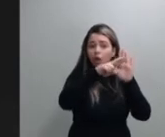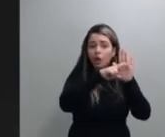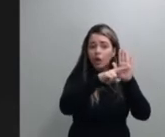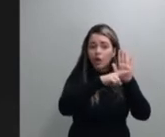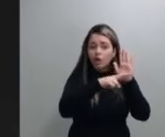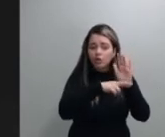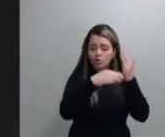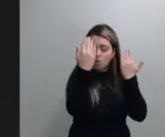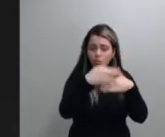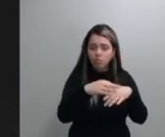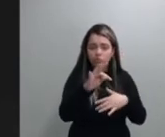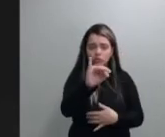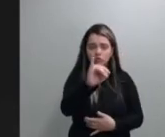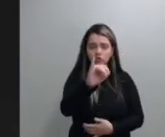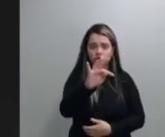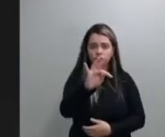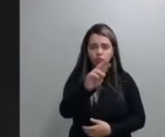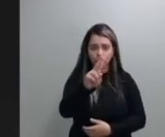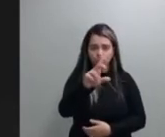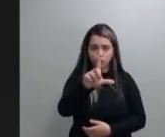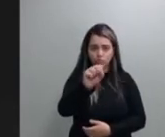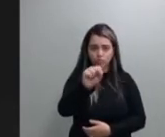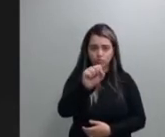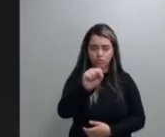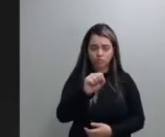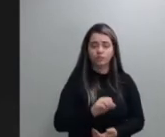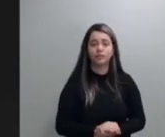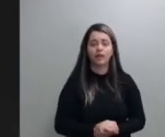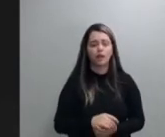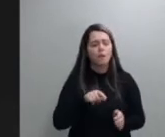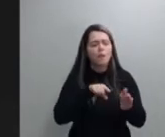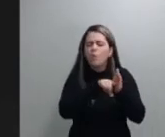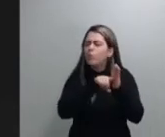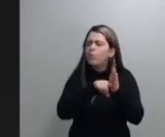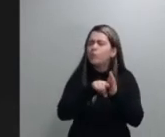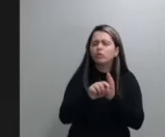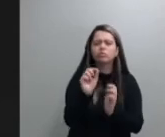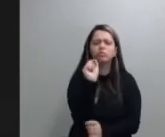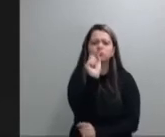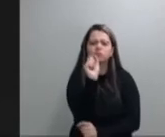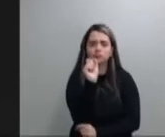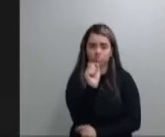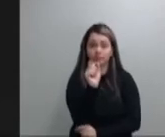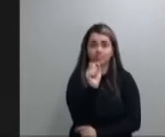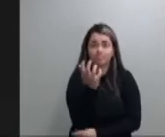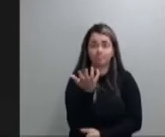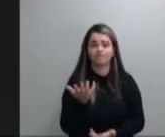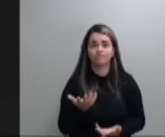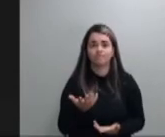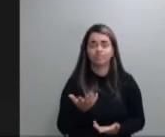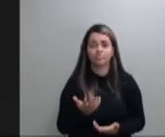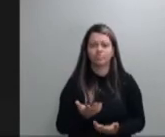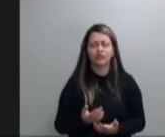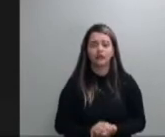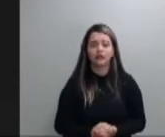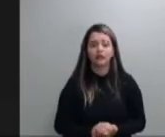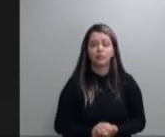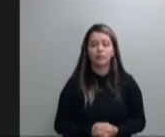uso do mandato de segurança, questionando o quê? Critérios estabelecidos pela comissão lá atrás, numa